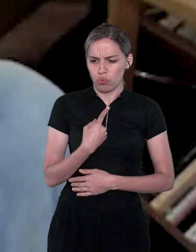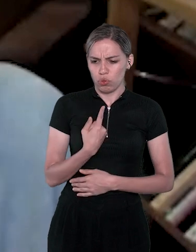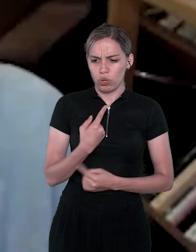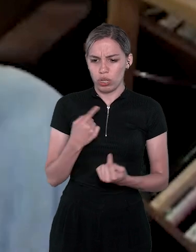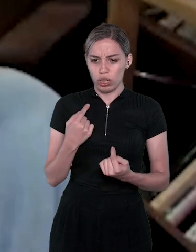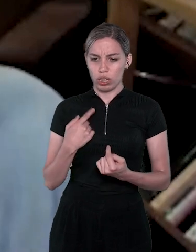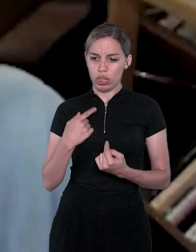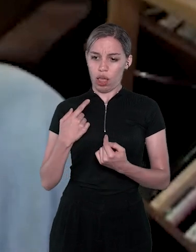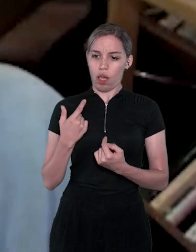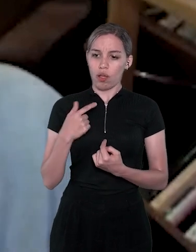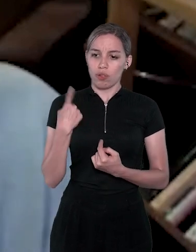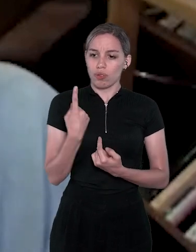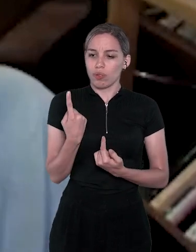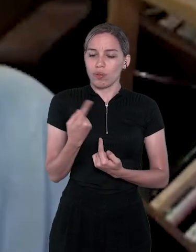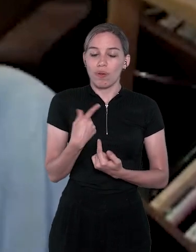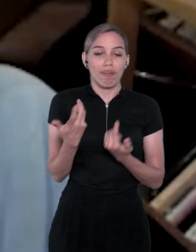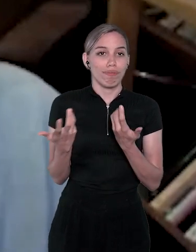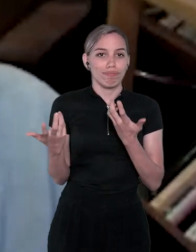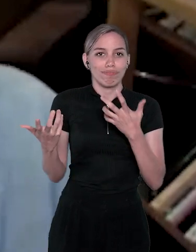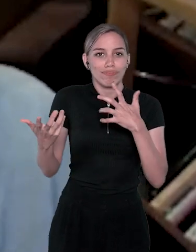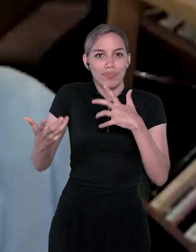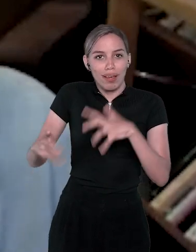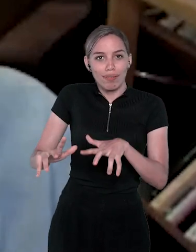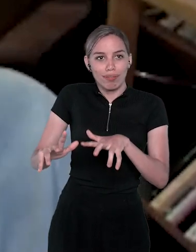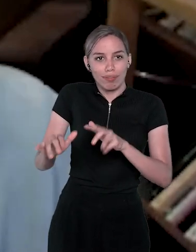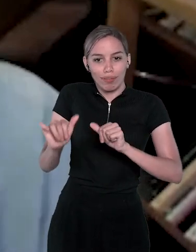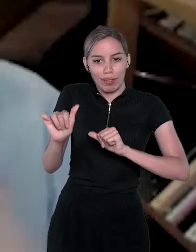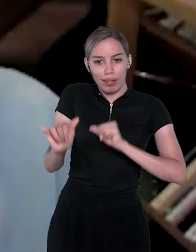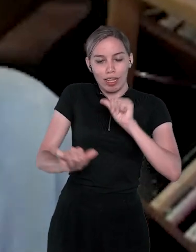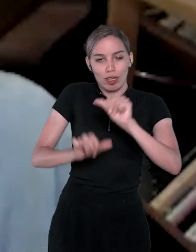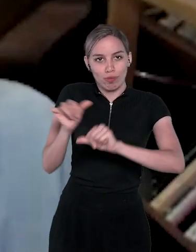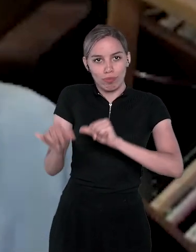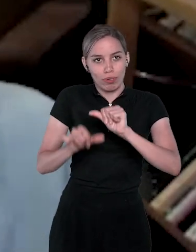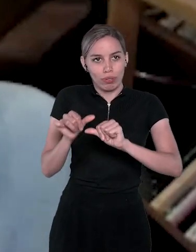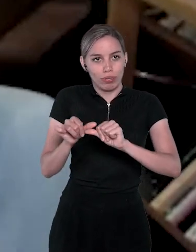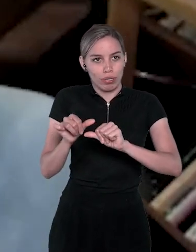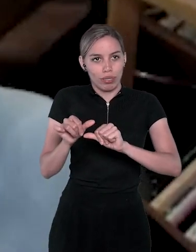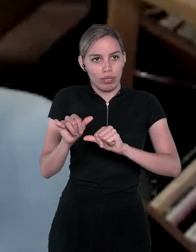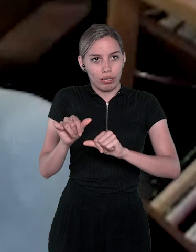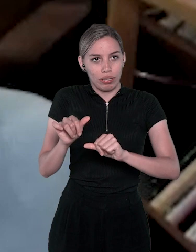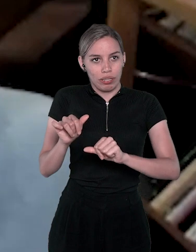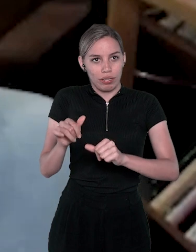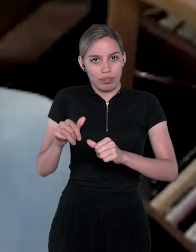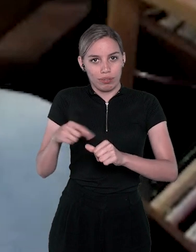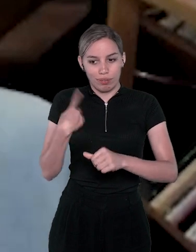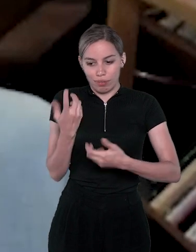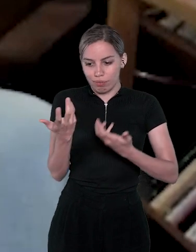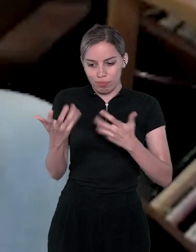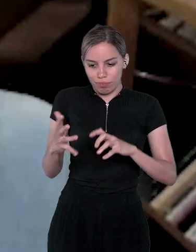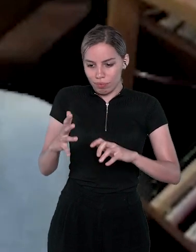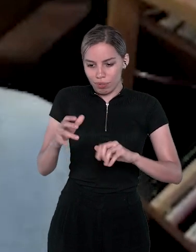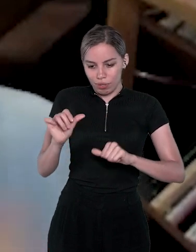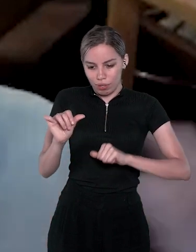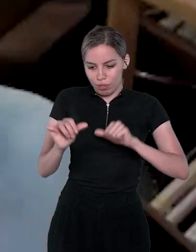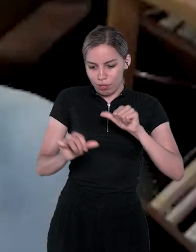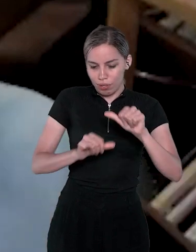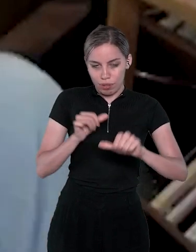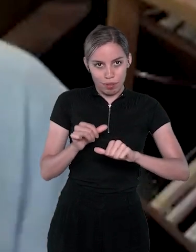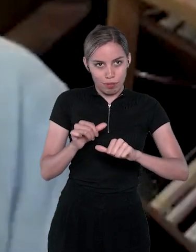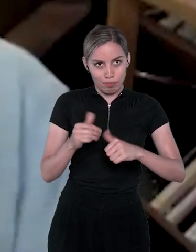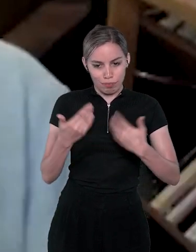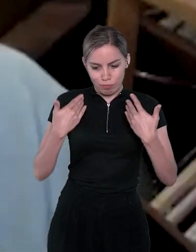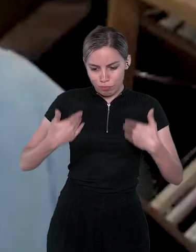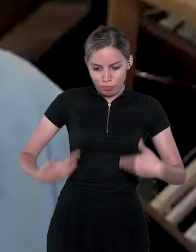estamos negando a mudança e negando o status quo ao mesmo tempo, né? Quer dizer, a gente está